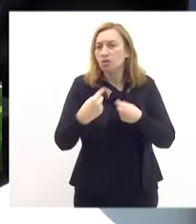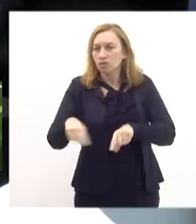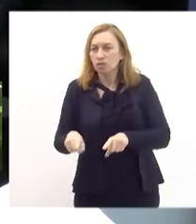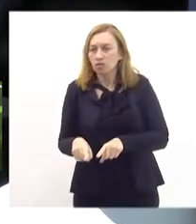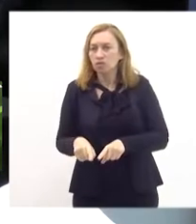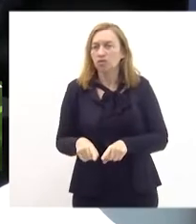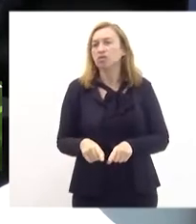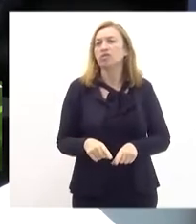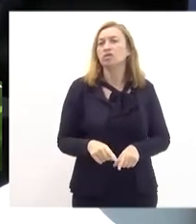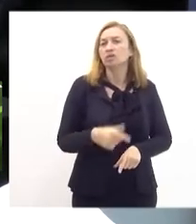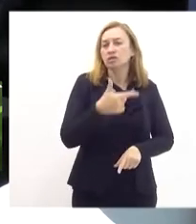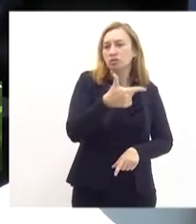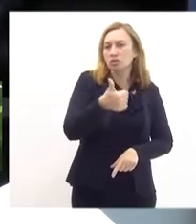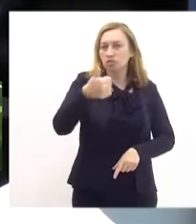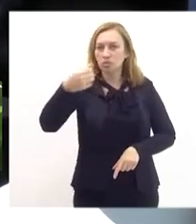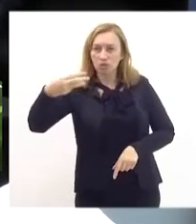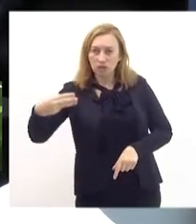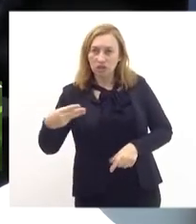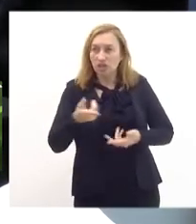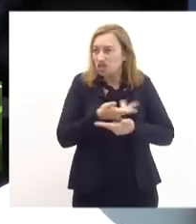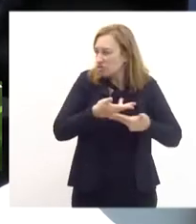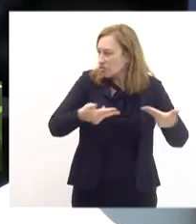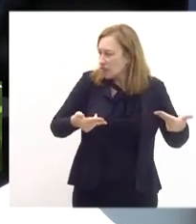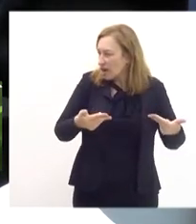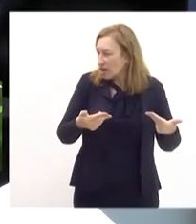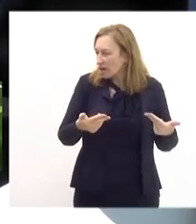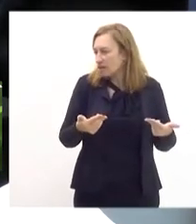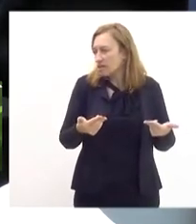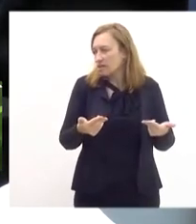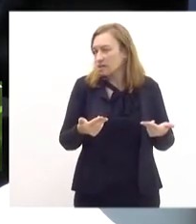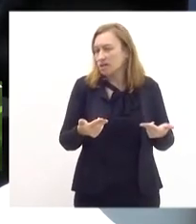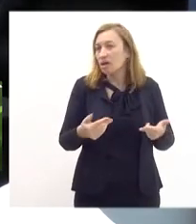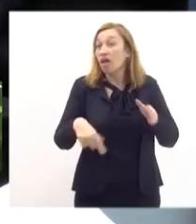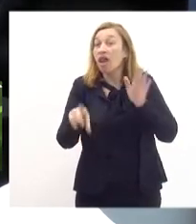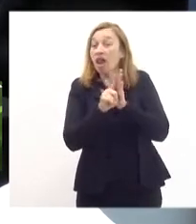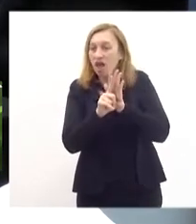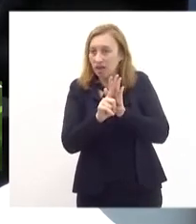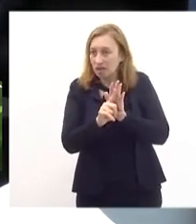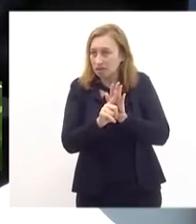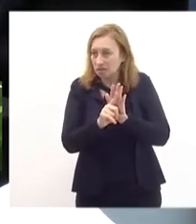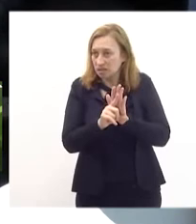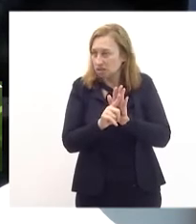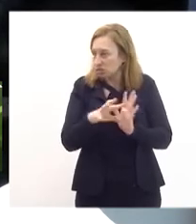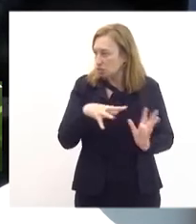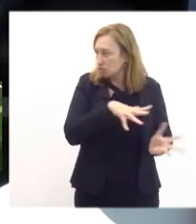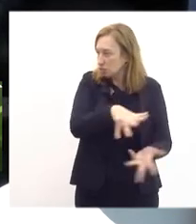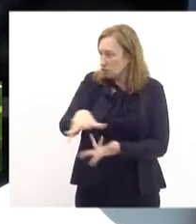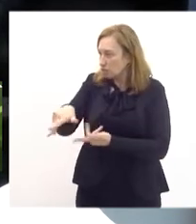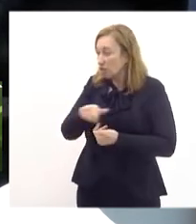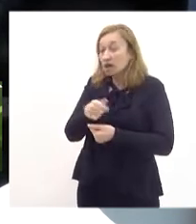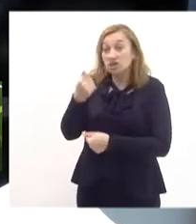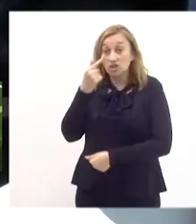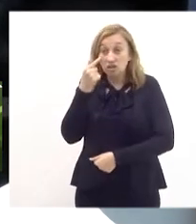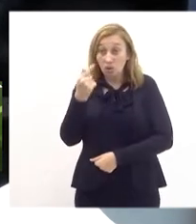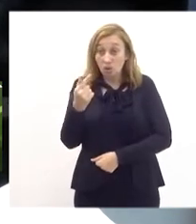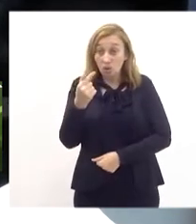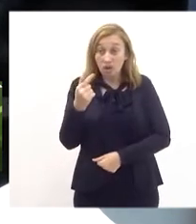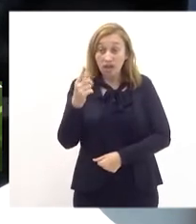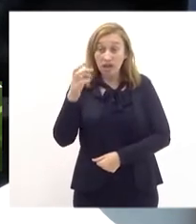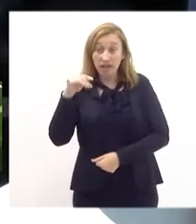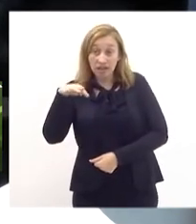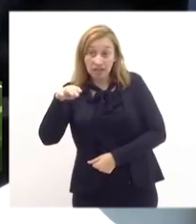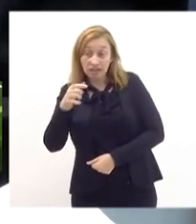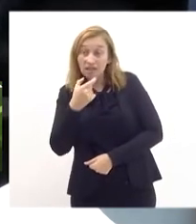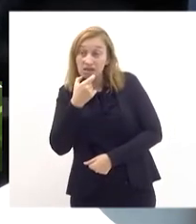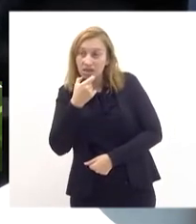o desenrolar de várias legislações no mundo inteiro. A gente olha para a Inglaterra, para o Reino